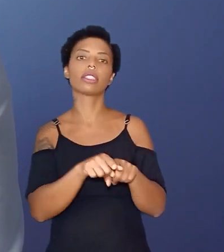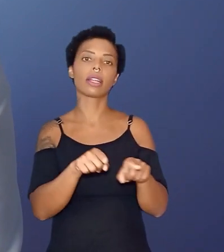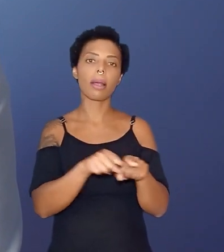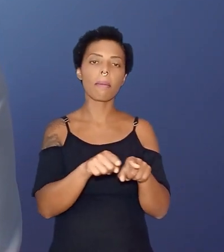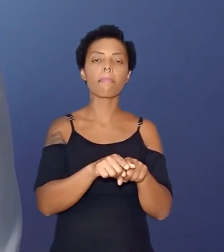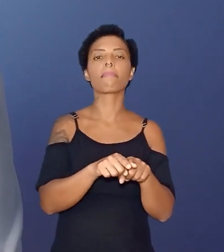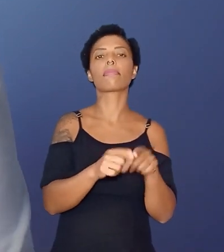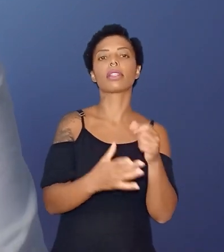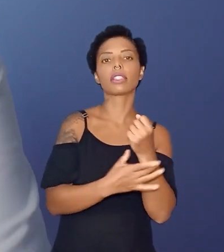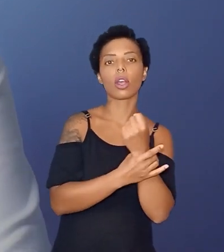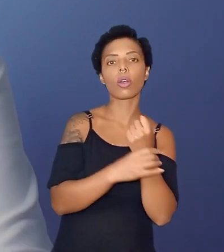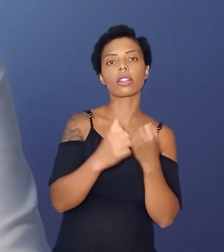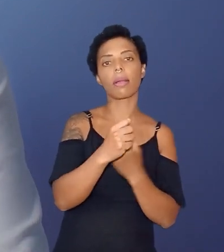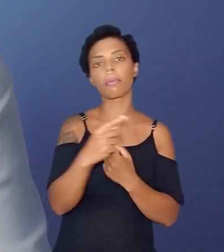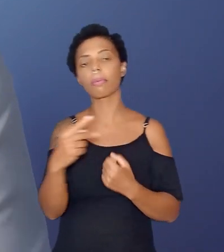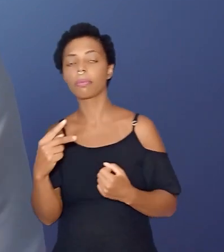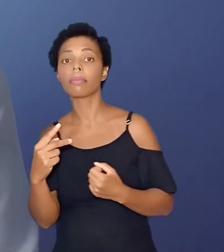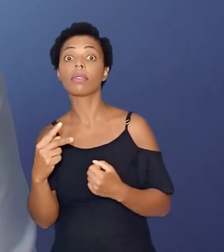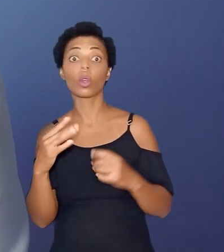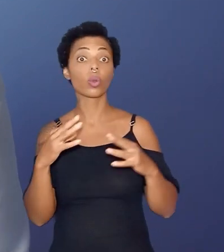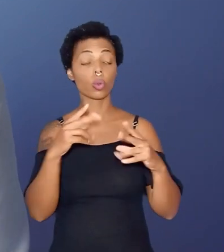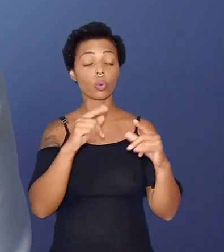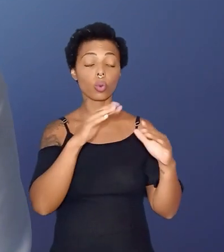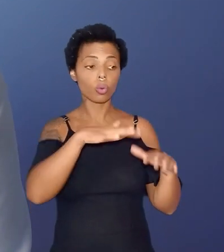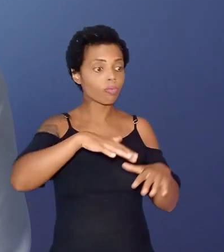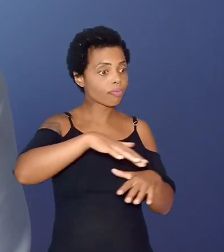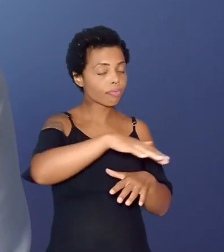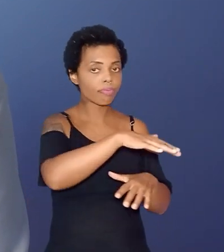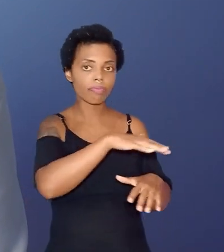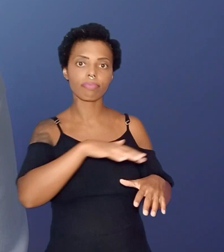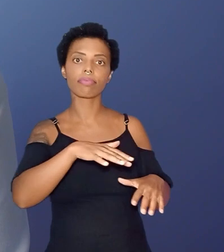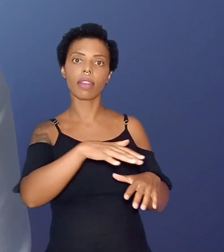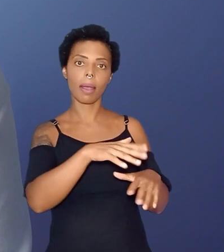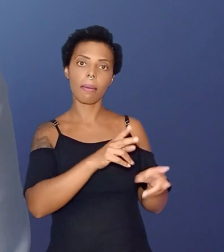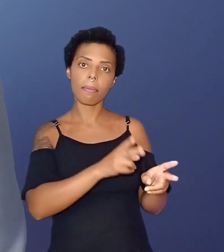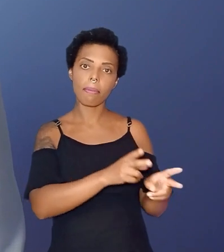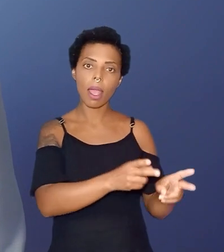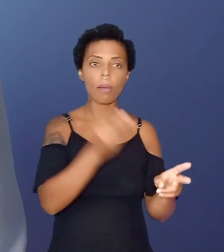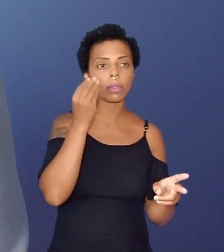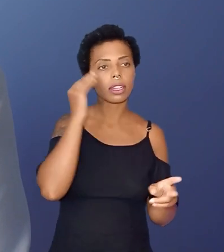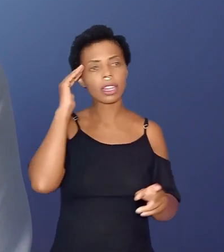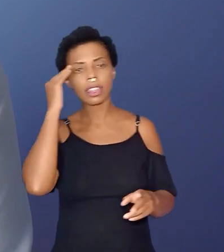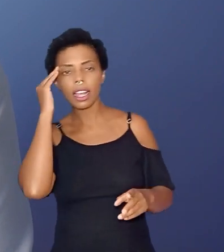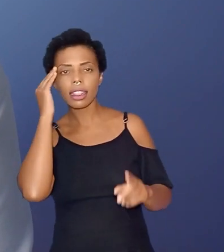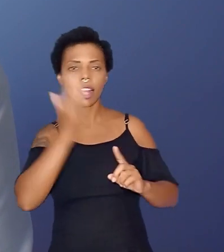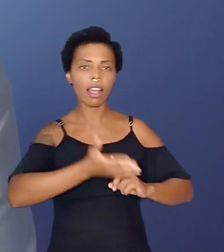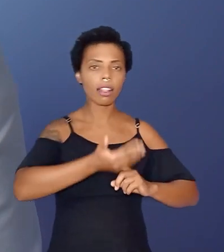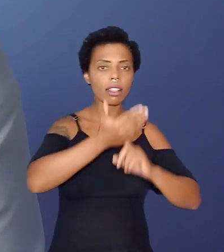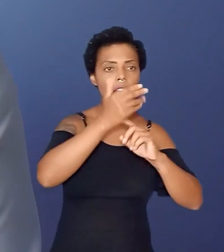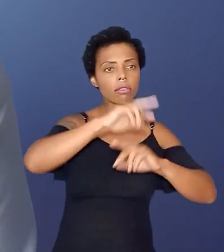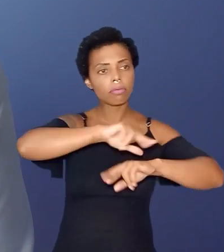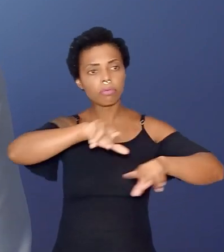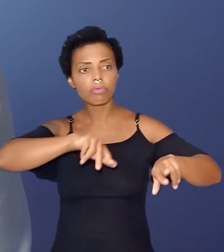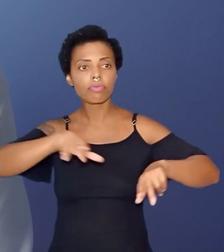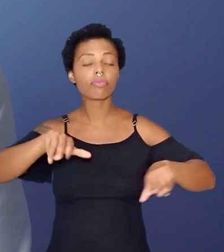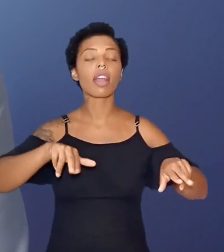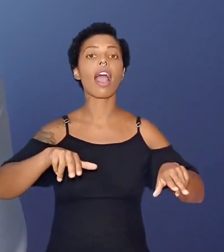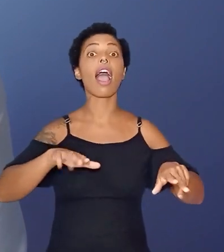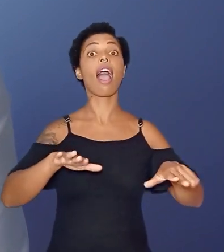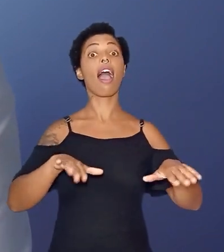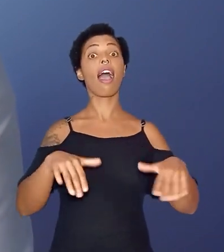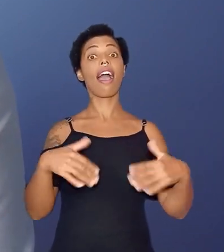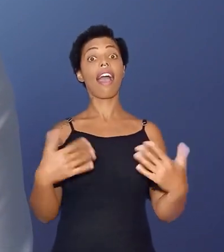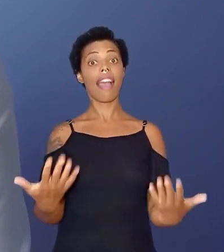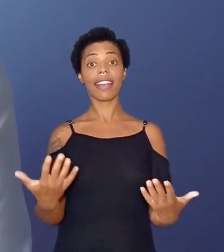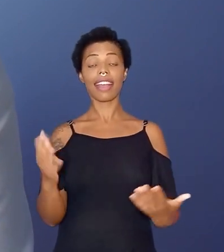da aplicação. Então, assim, tudo estava girando em torno disso, né? A gente estava no auge de entender essas tecnologias